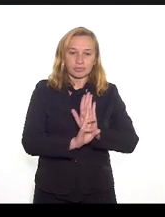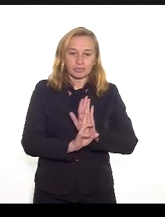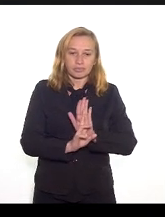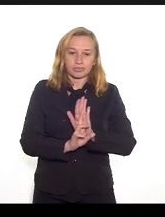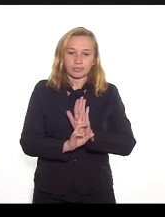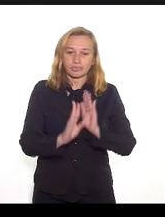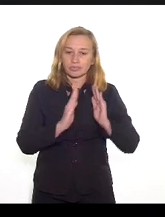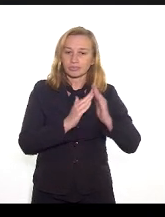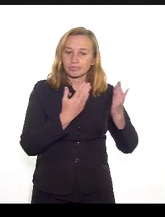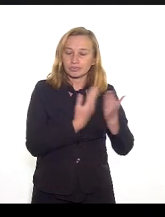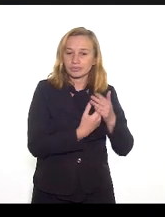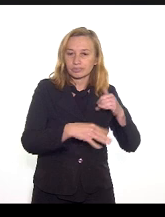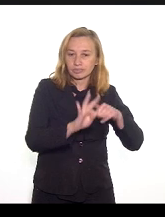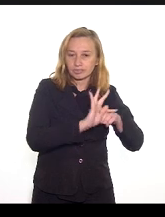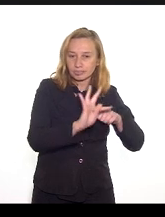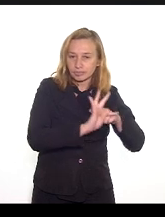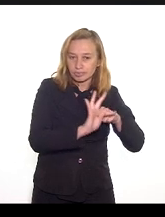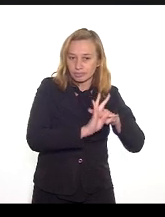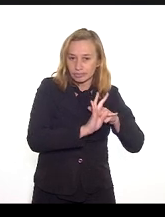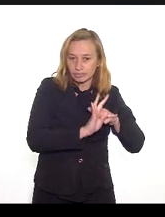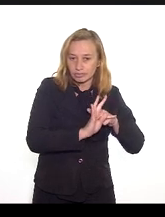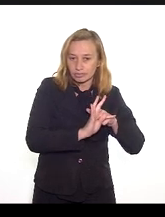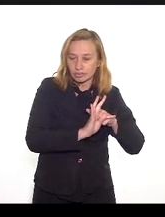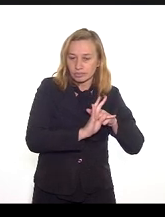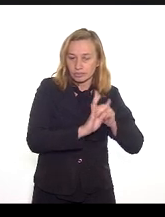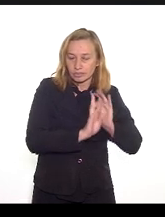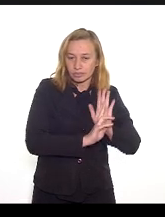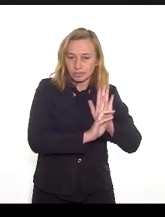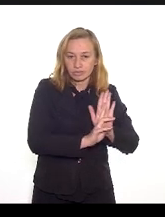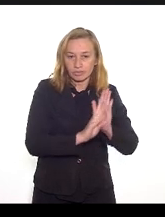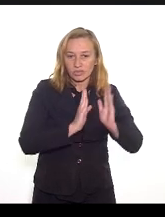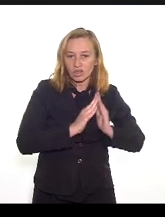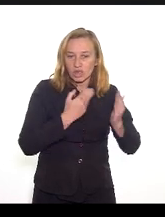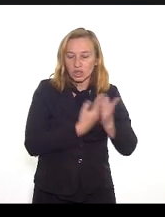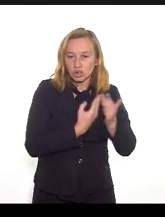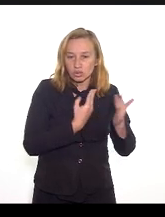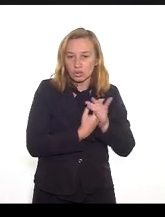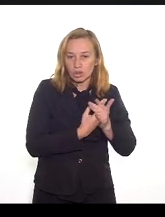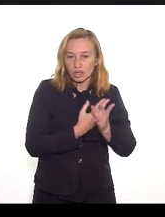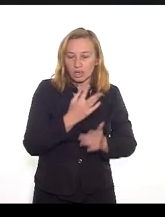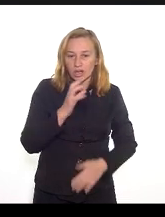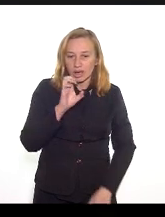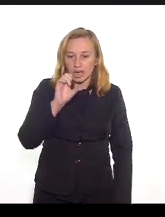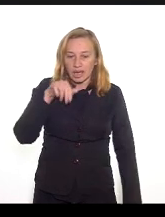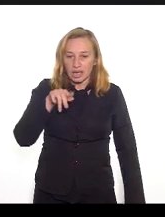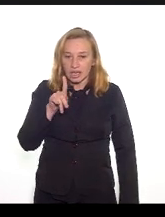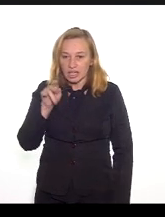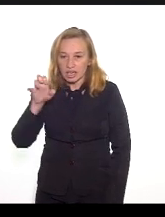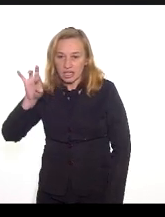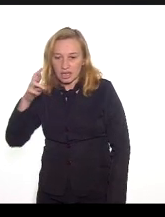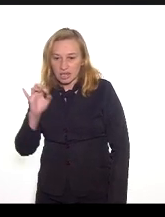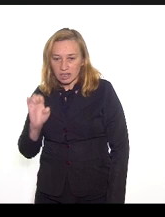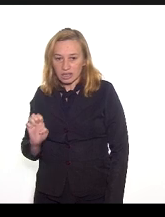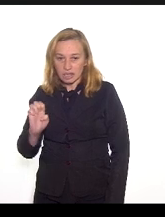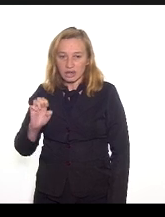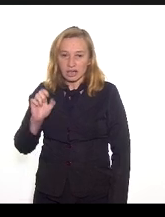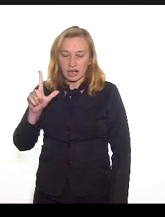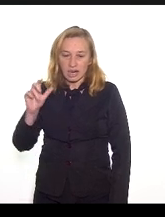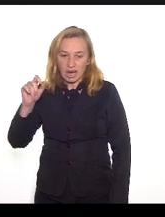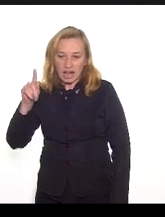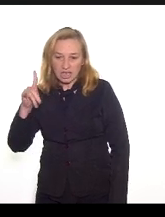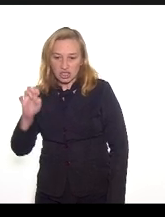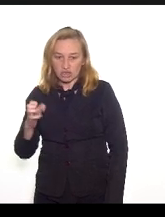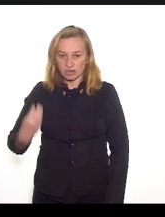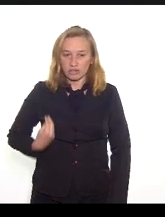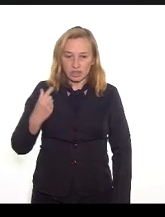FAETEC, não sei se temos na sala a representação do Colégio Estadual Henrique Lage. Se estiver presente, por favor, anuncie isso aqui no